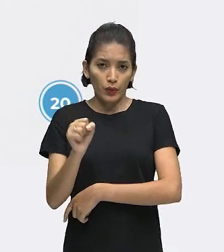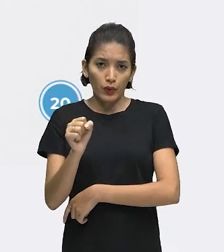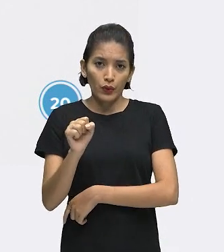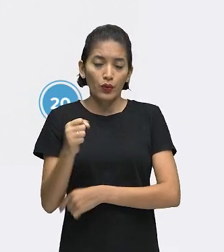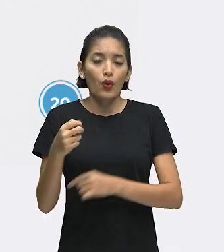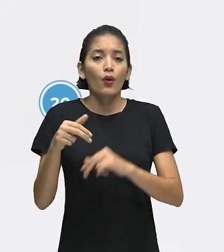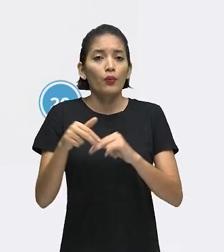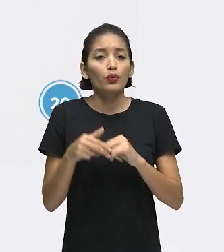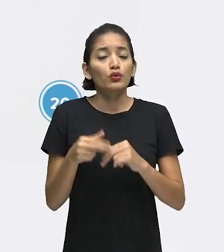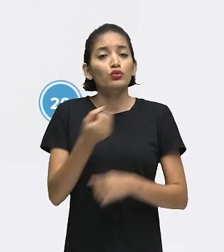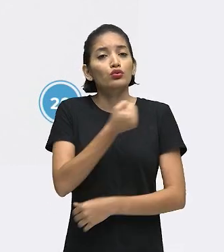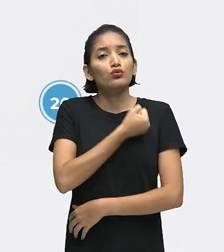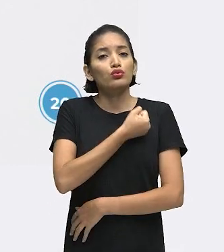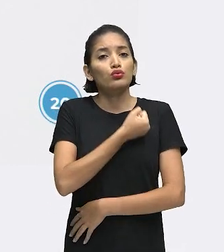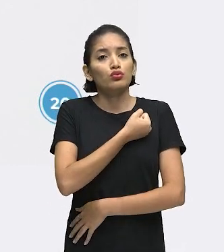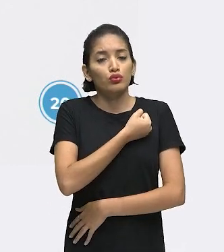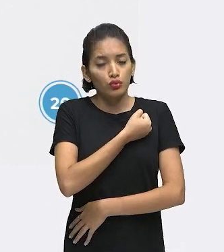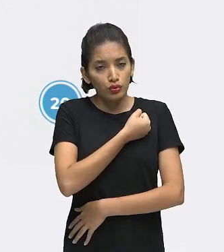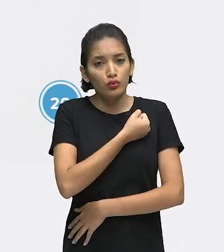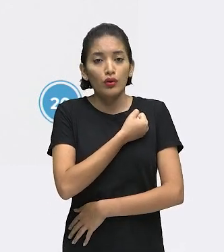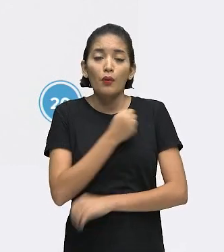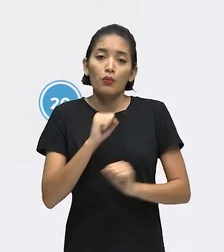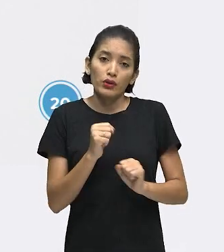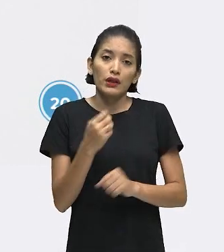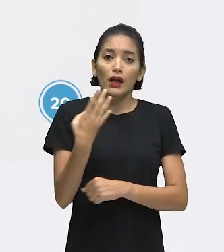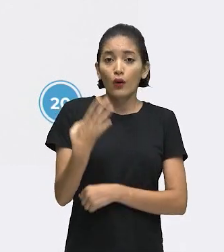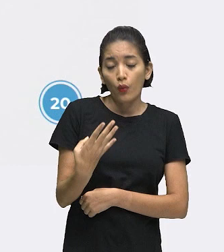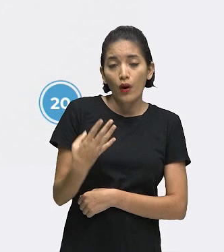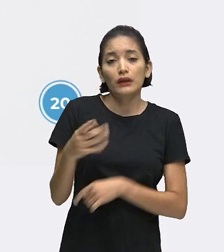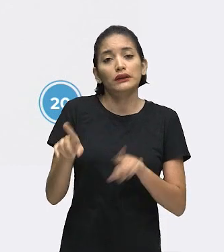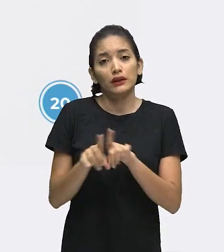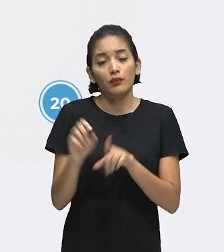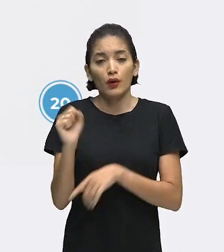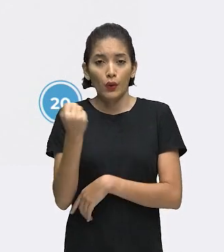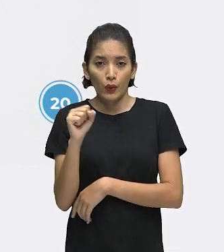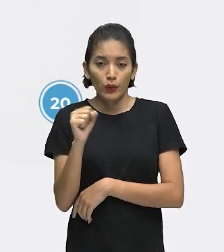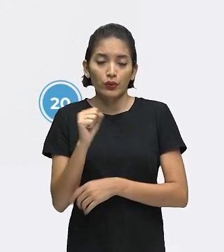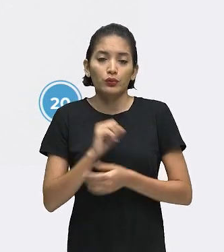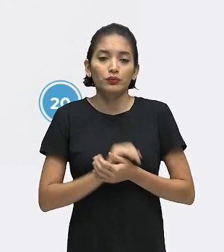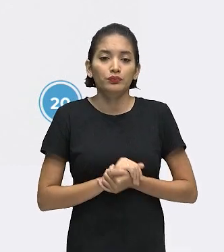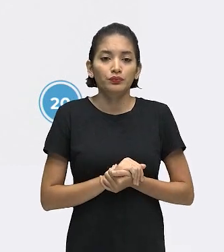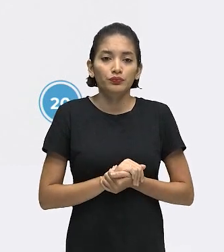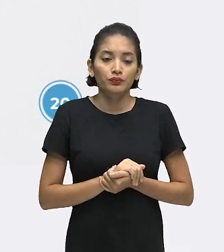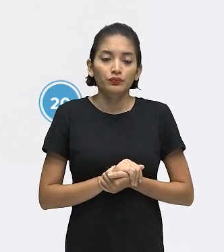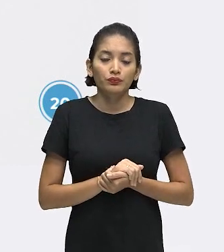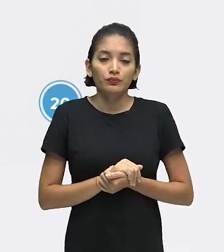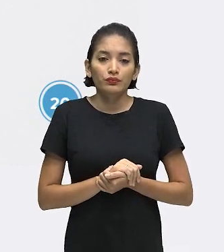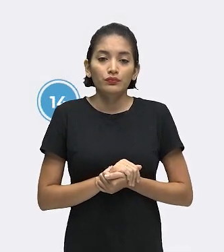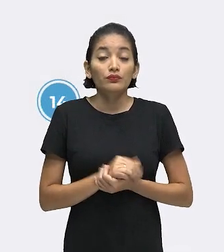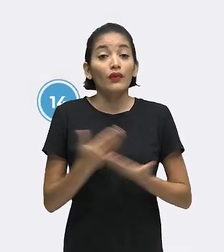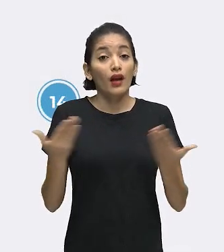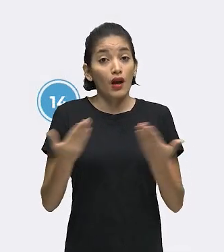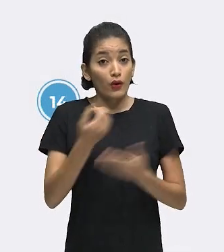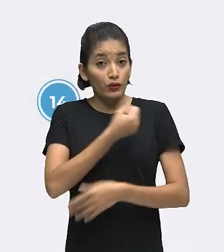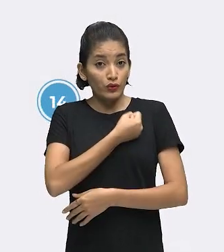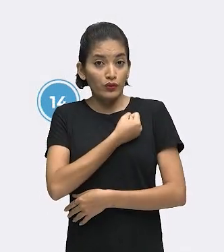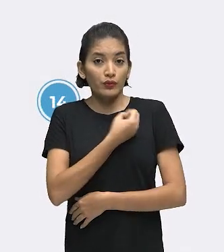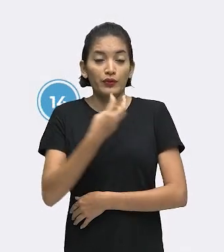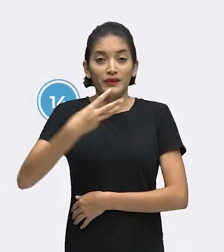valor ele vai ser divisível tanto por 4 quanto por 8. Agora vamos para a nossa questão